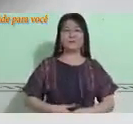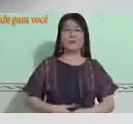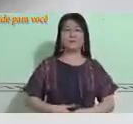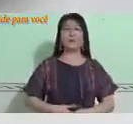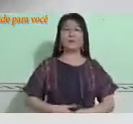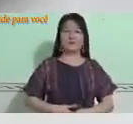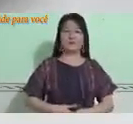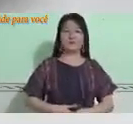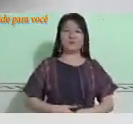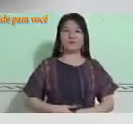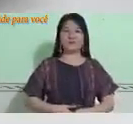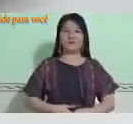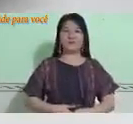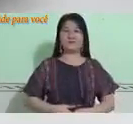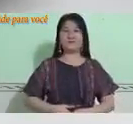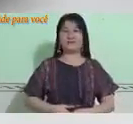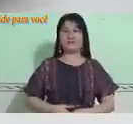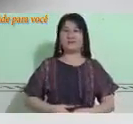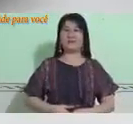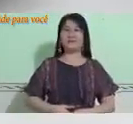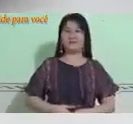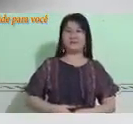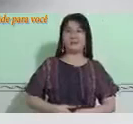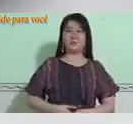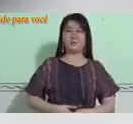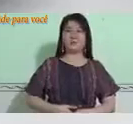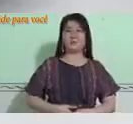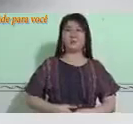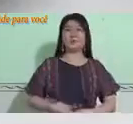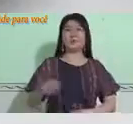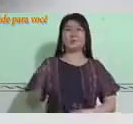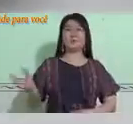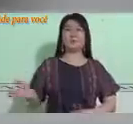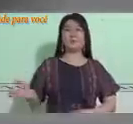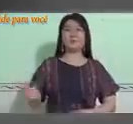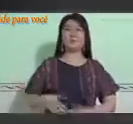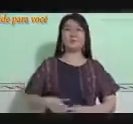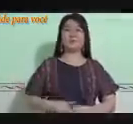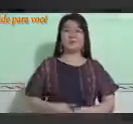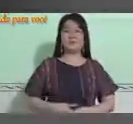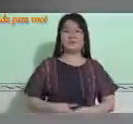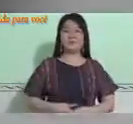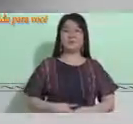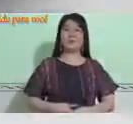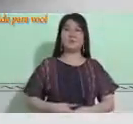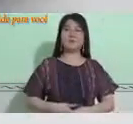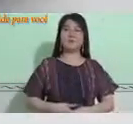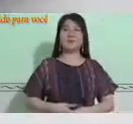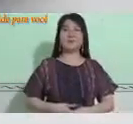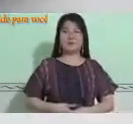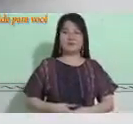2.O TRATAMNTO deves ser feito evitando o contato com a substância irritante, LAVANDO, o local com água fria